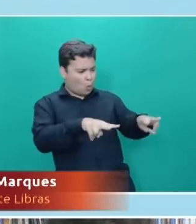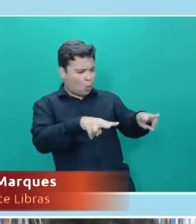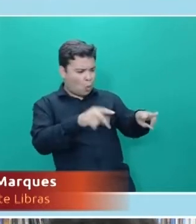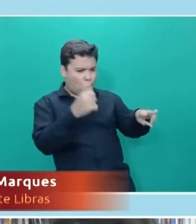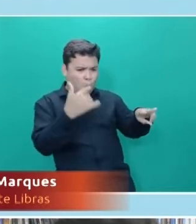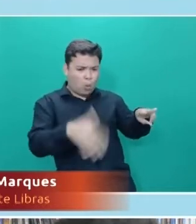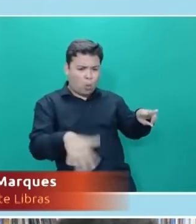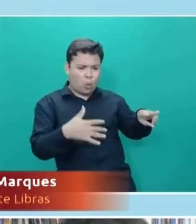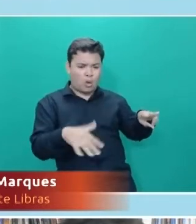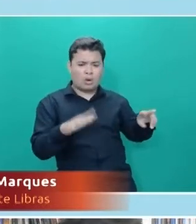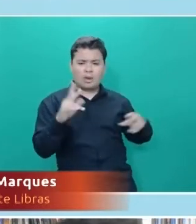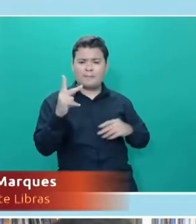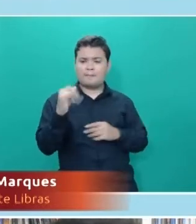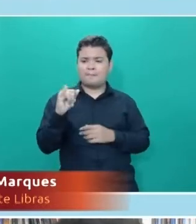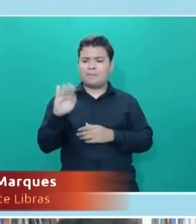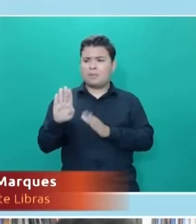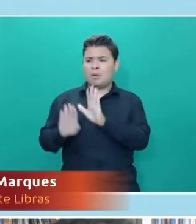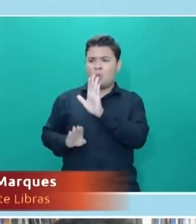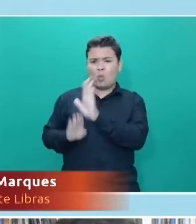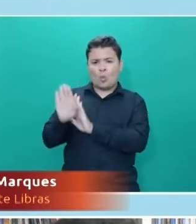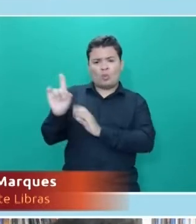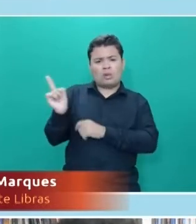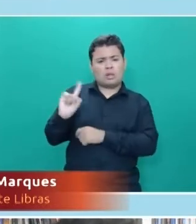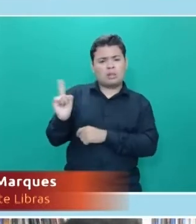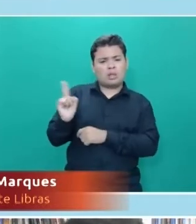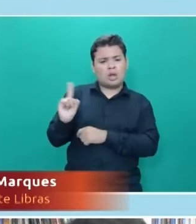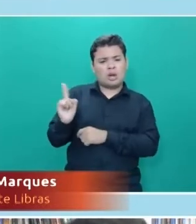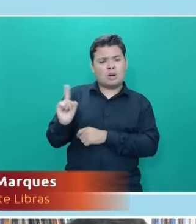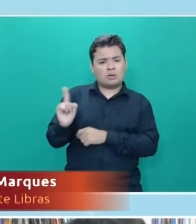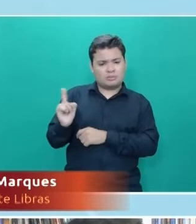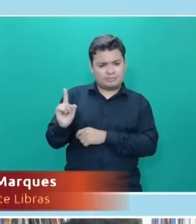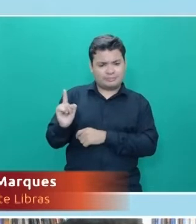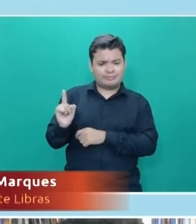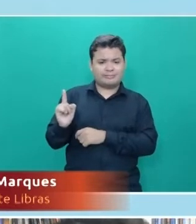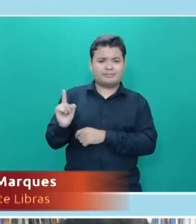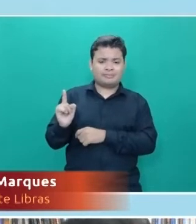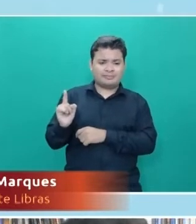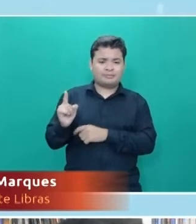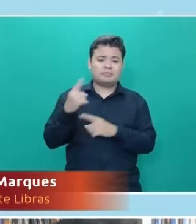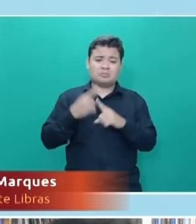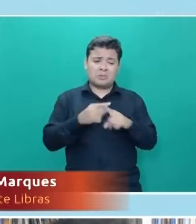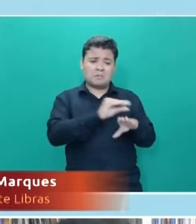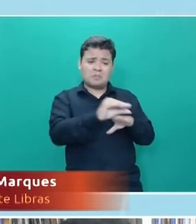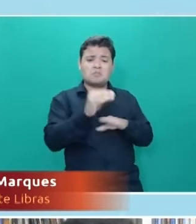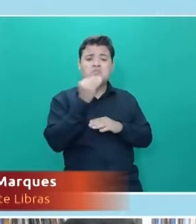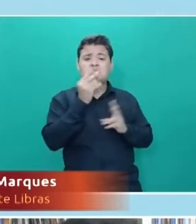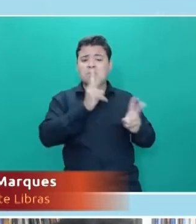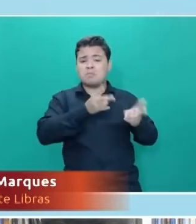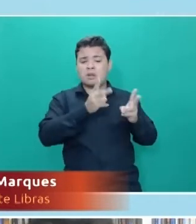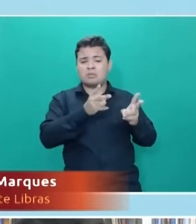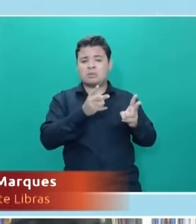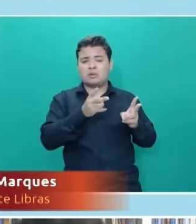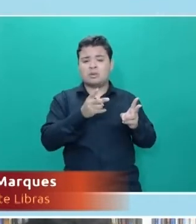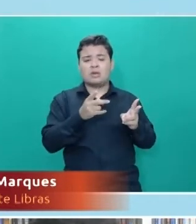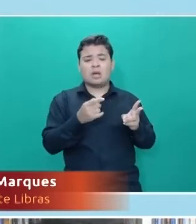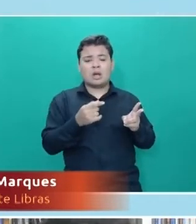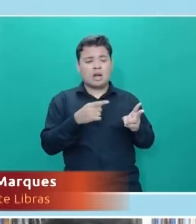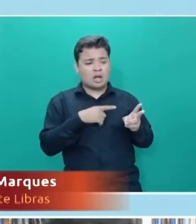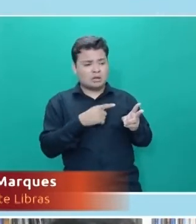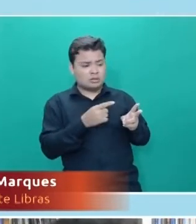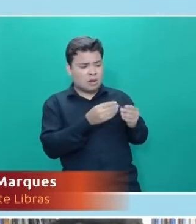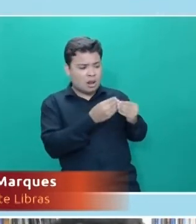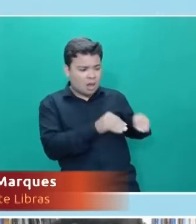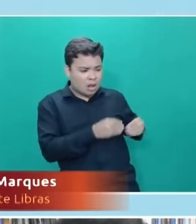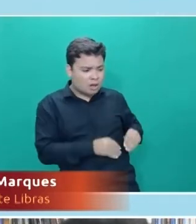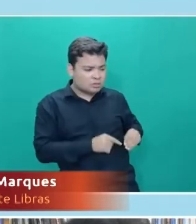PIB não cresce, porque nominalmente o benefício poderia permanecer o mesmo, o que eu faço, Camilo? Eu retiro de onde eu tenho despesa.